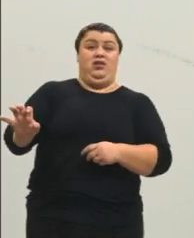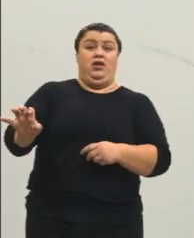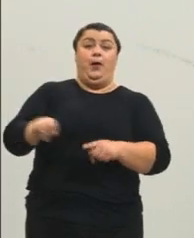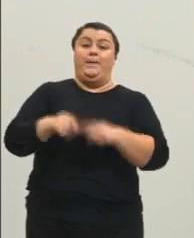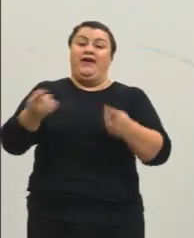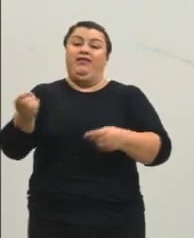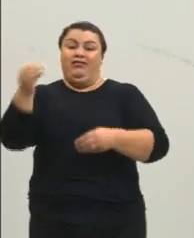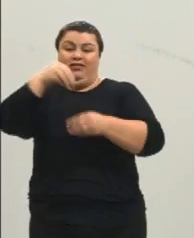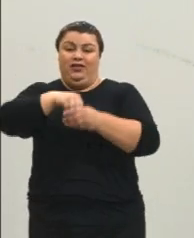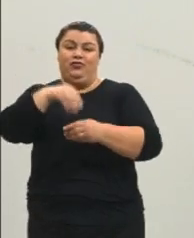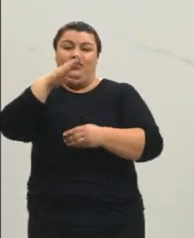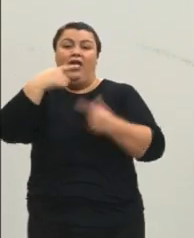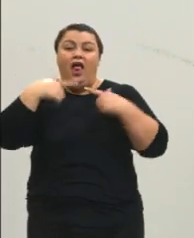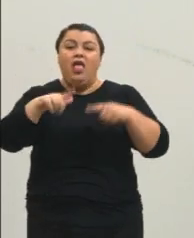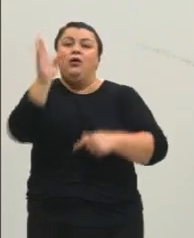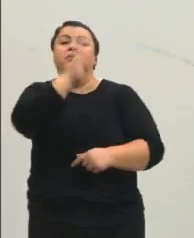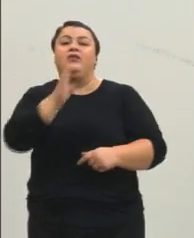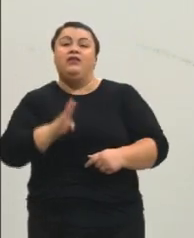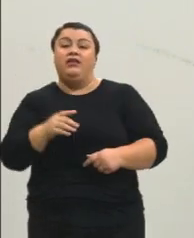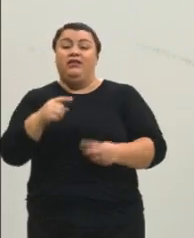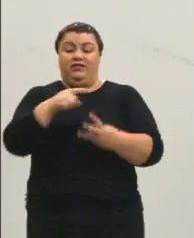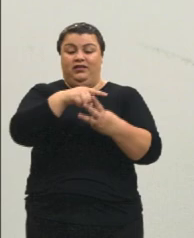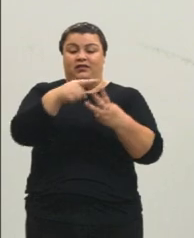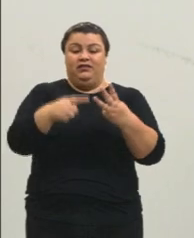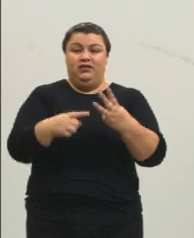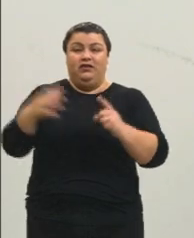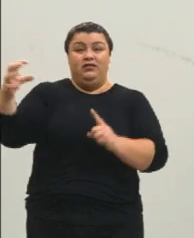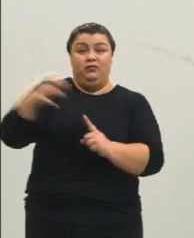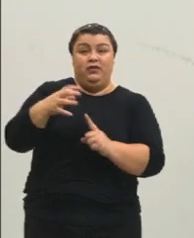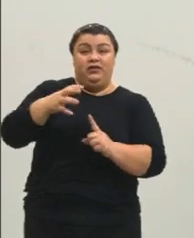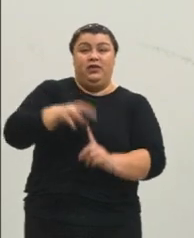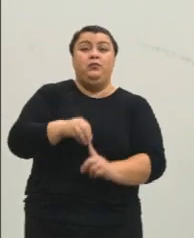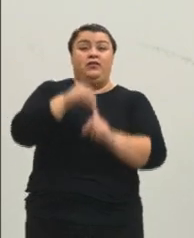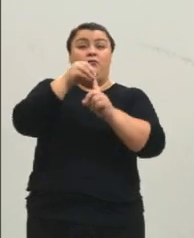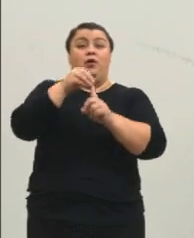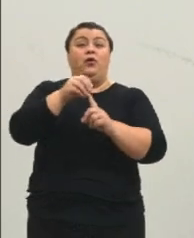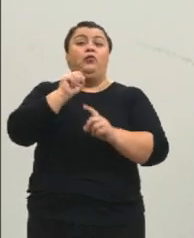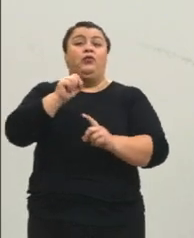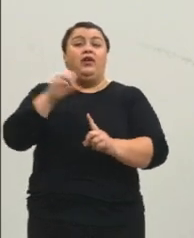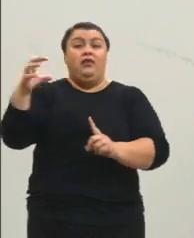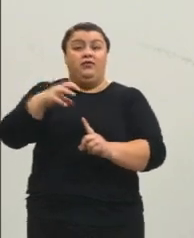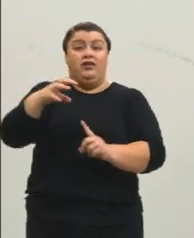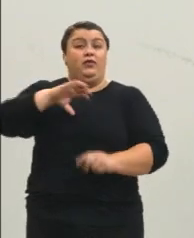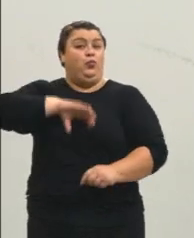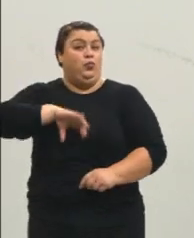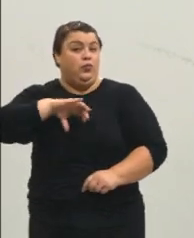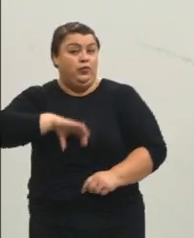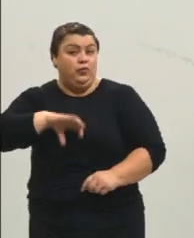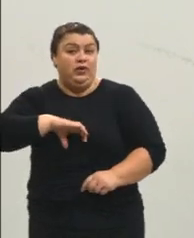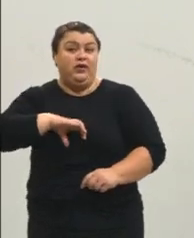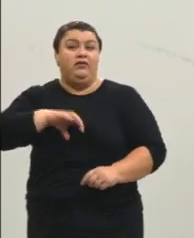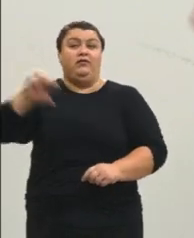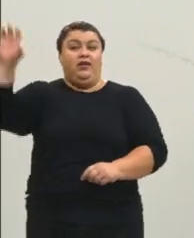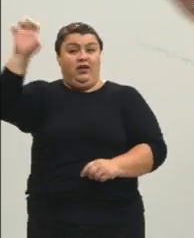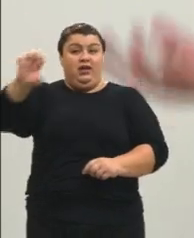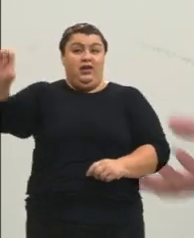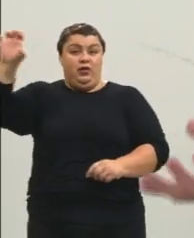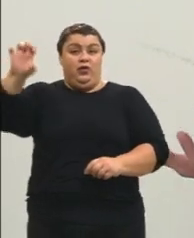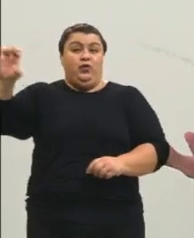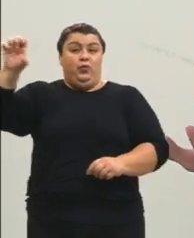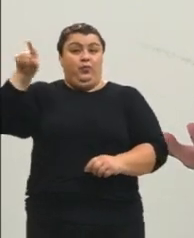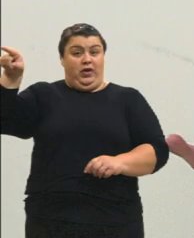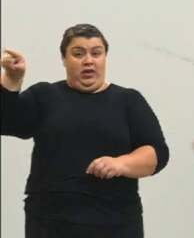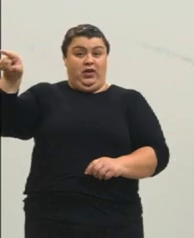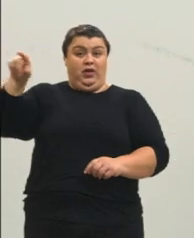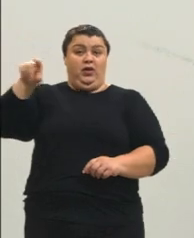na língua brasileira essas três influências principais no português nessa influência Europeia no corpo